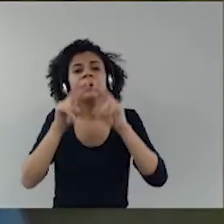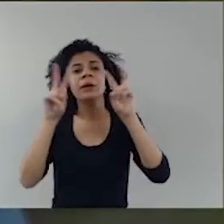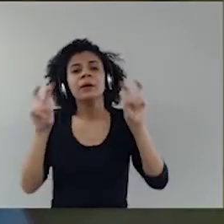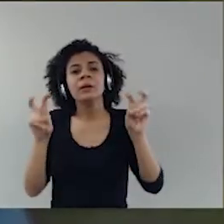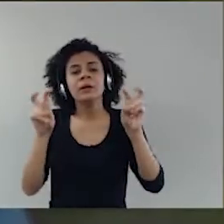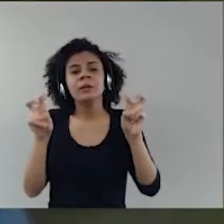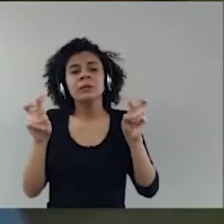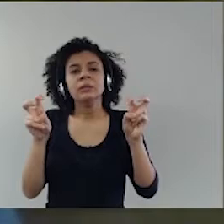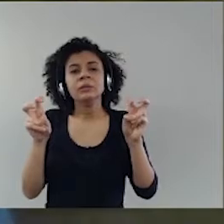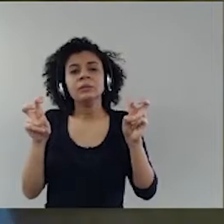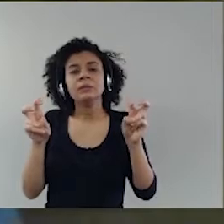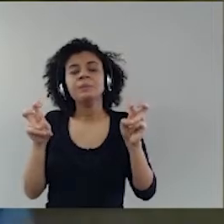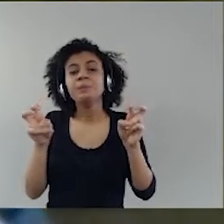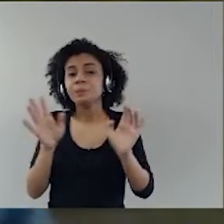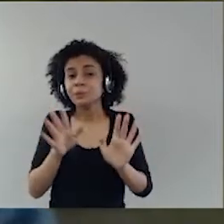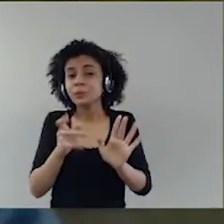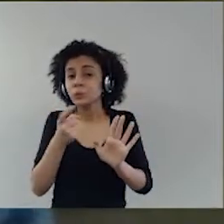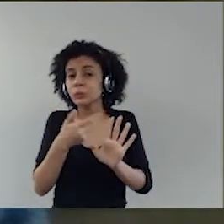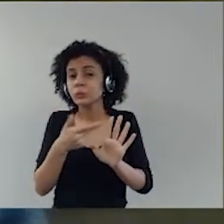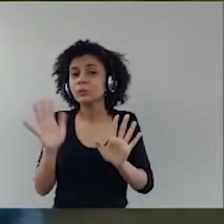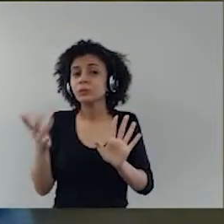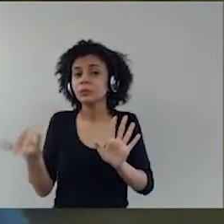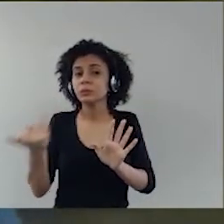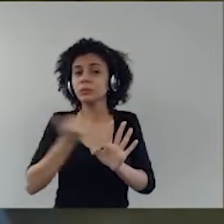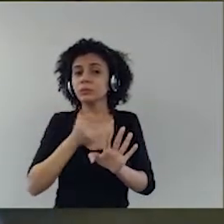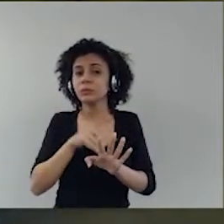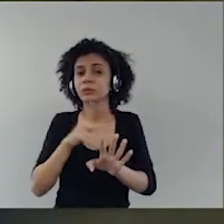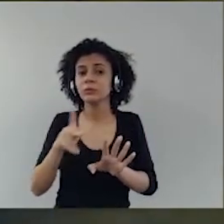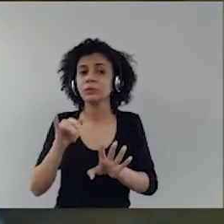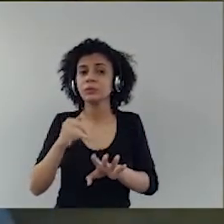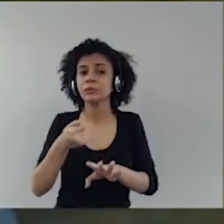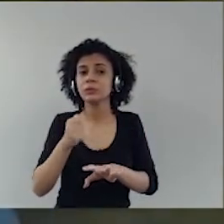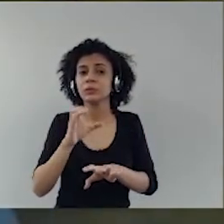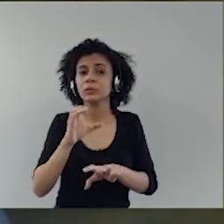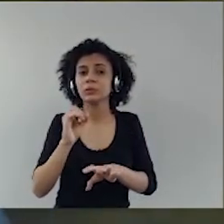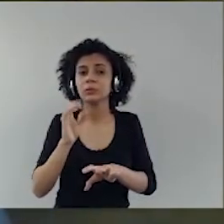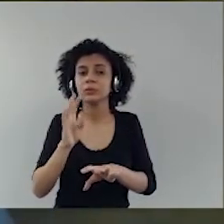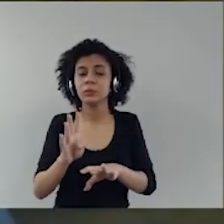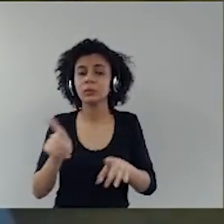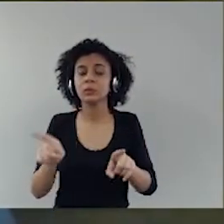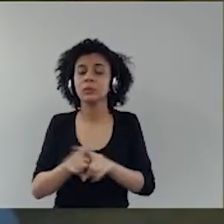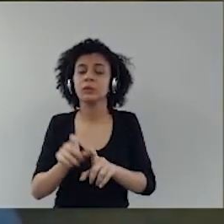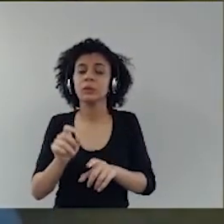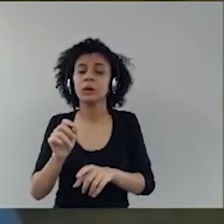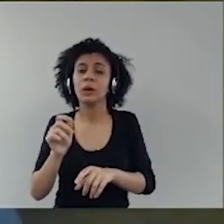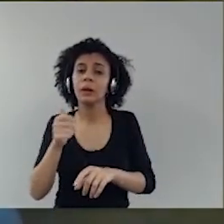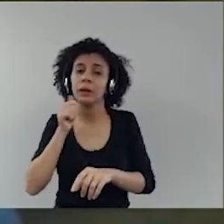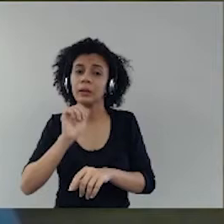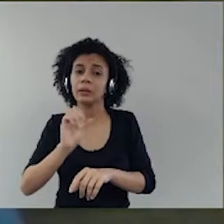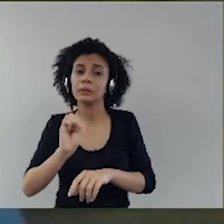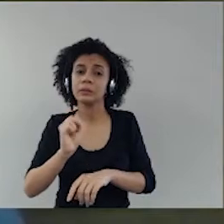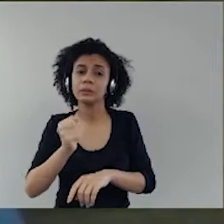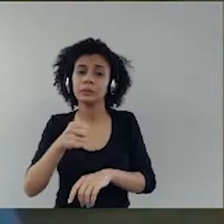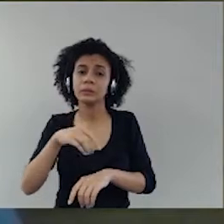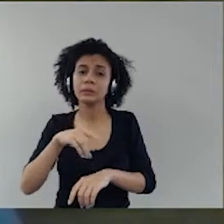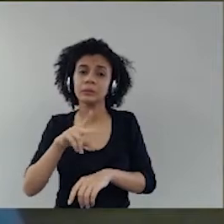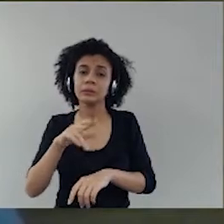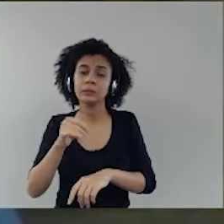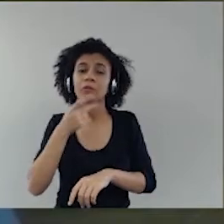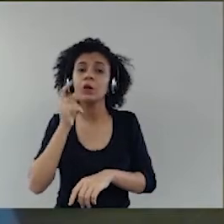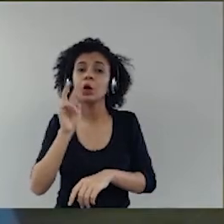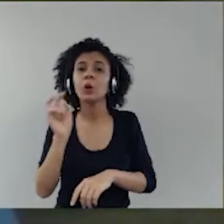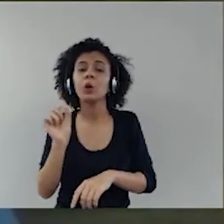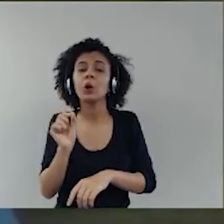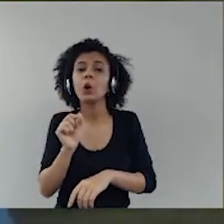relação a algo que também foi falado pelo professor Jacobi, em parte pela Sandra, que diz respeito